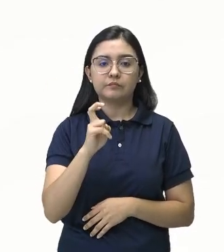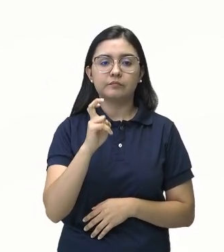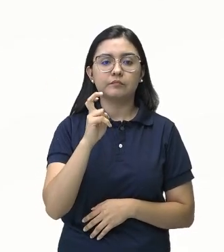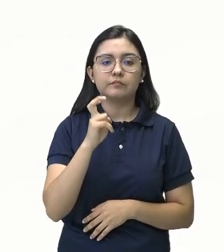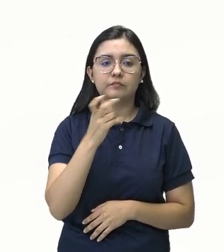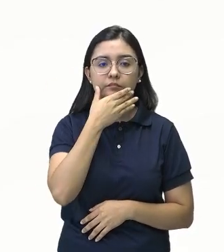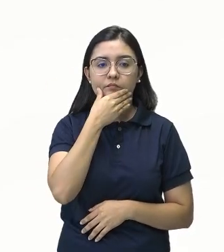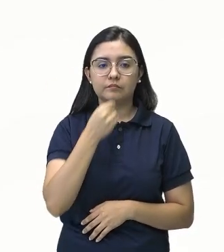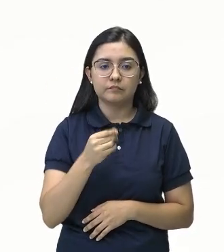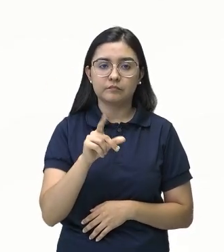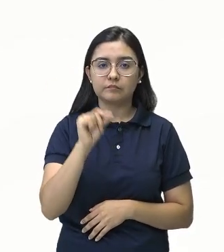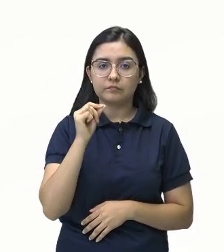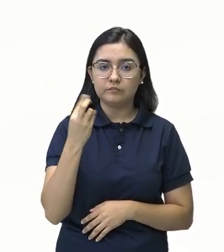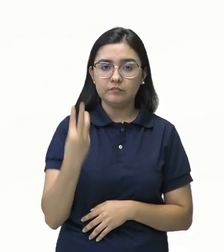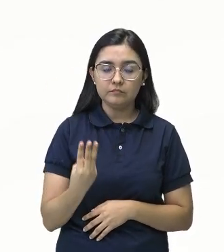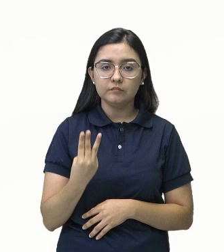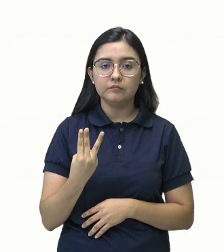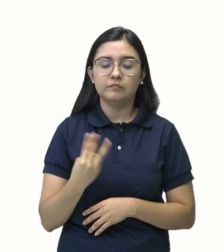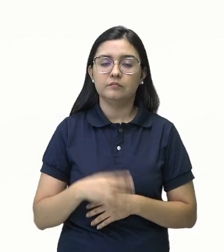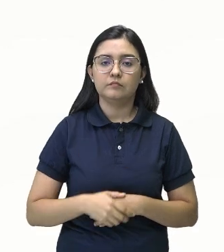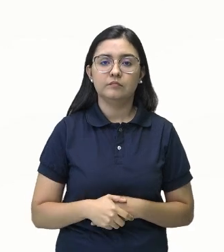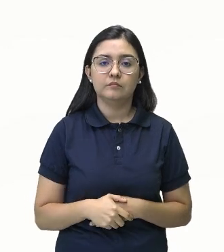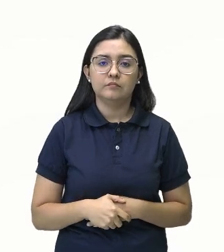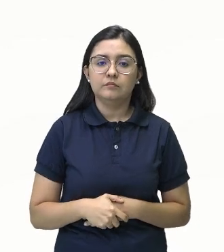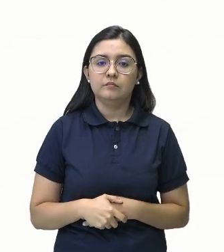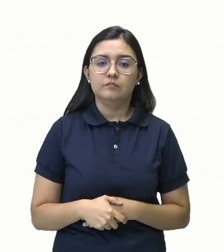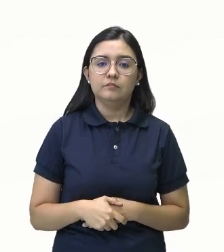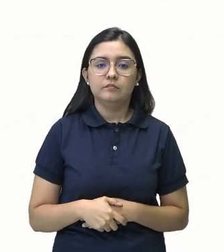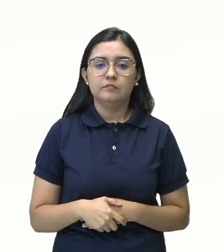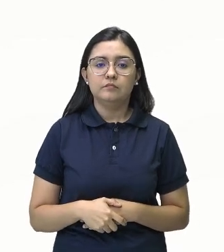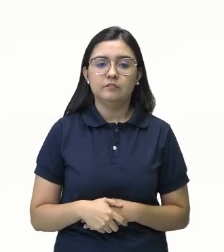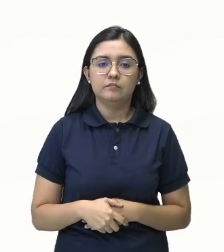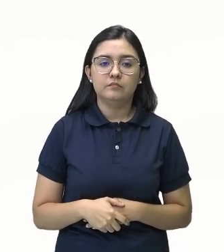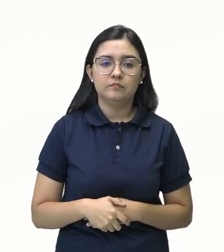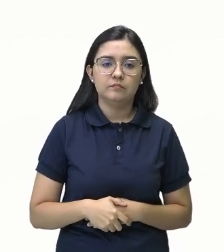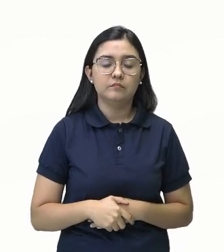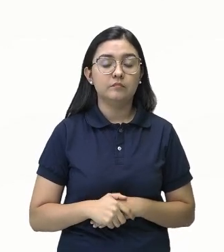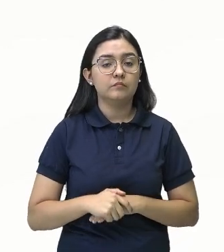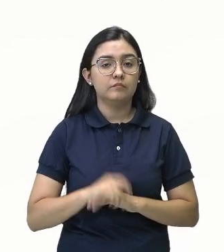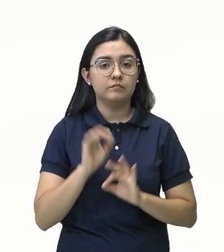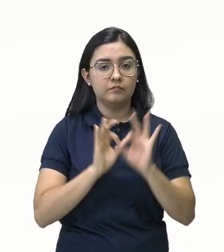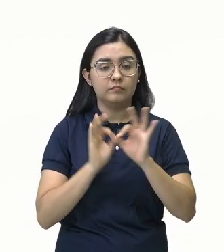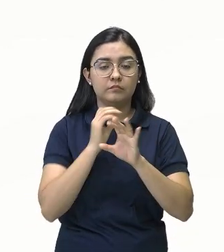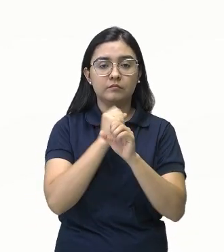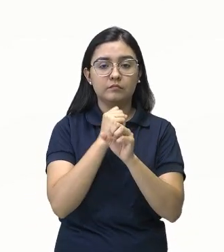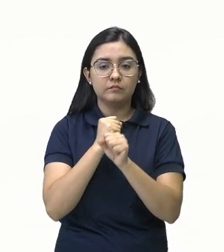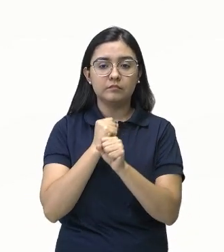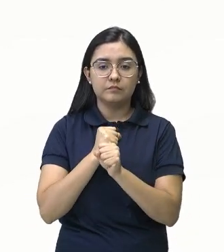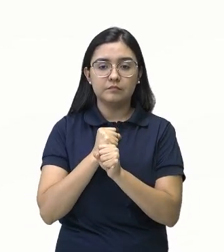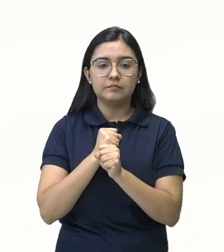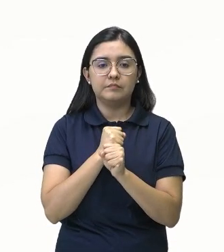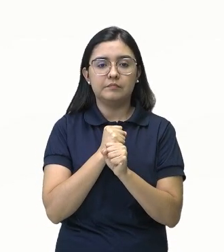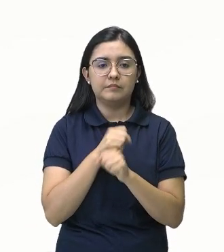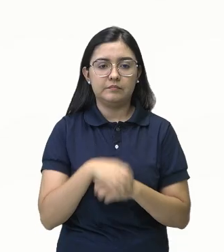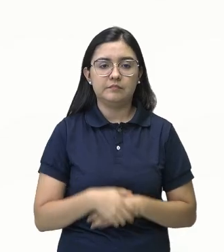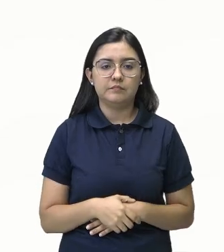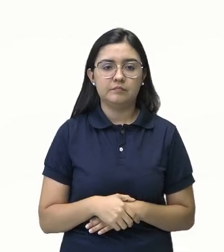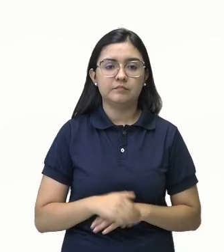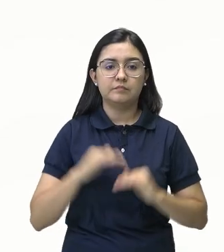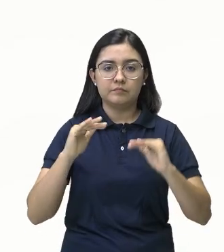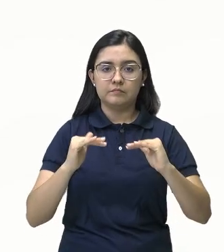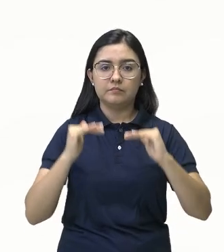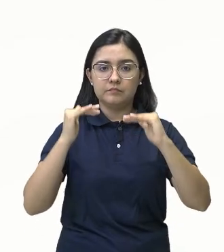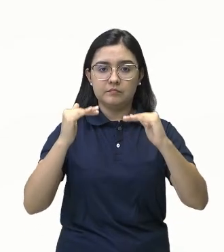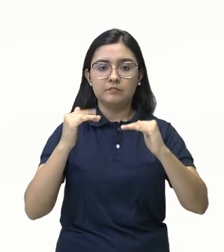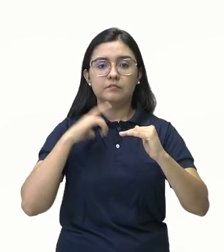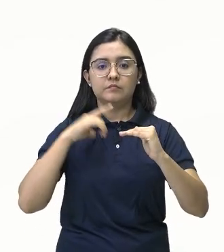vamos selecionar 3, fazendo o mesmo esqueminha, tá? Então, em cima